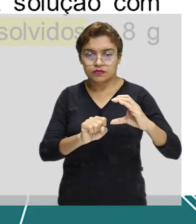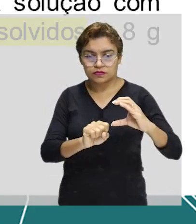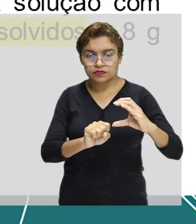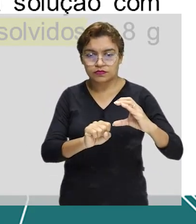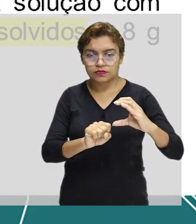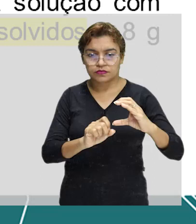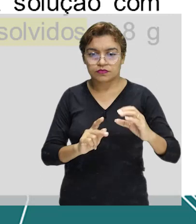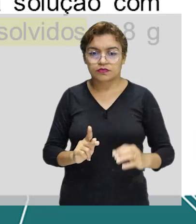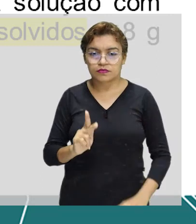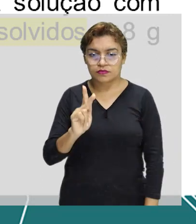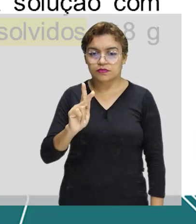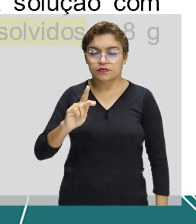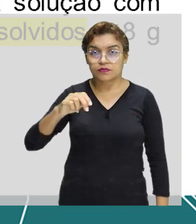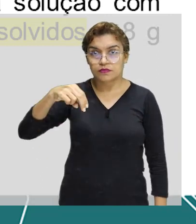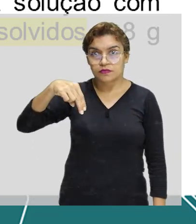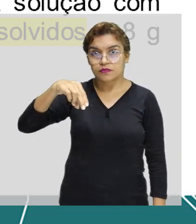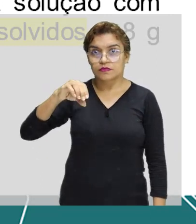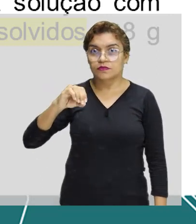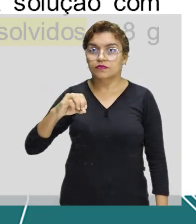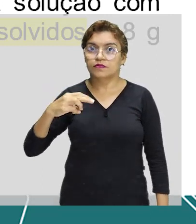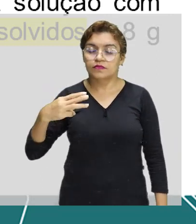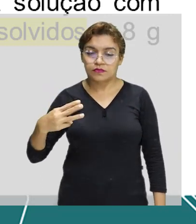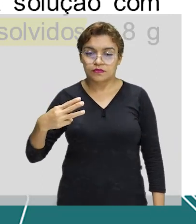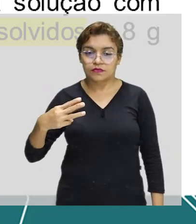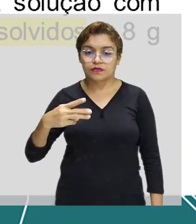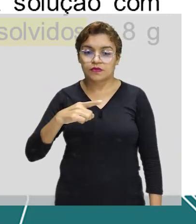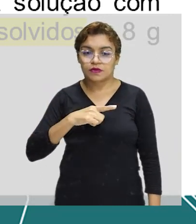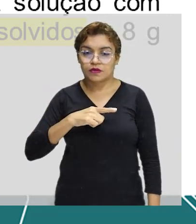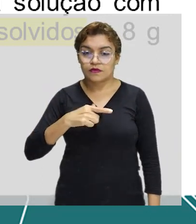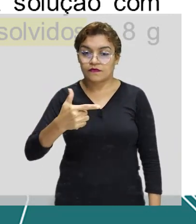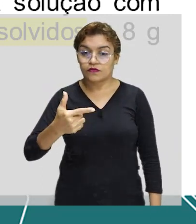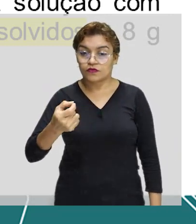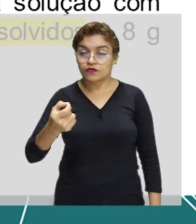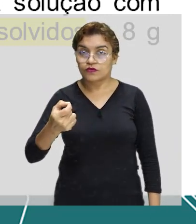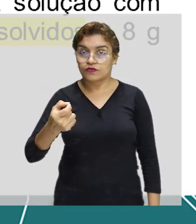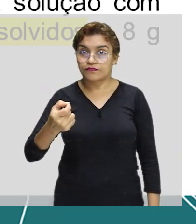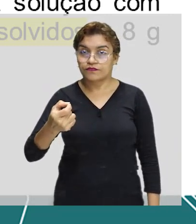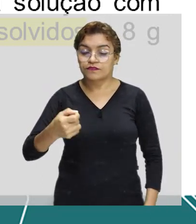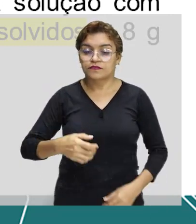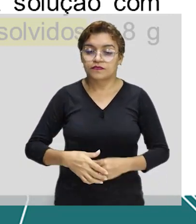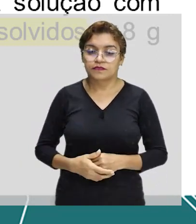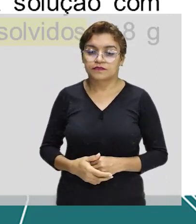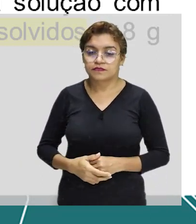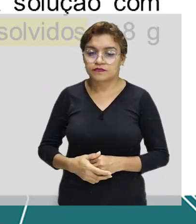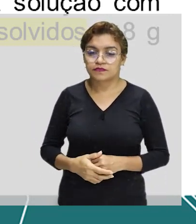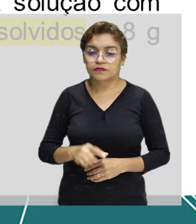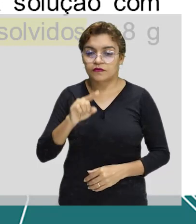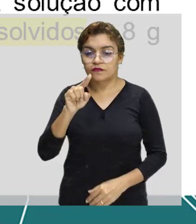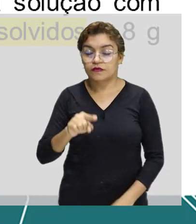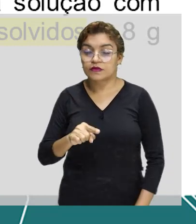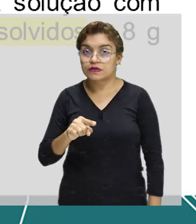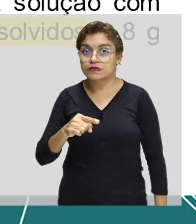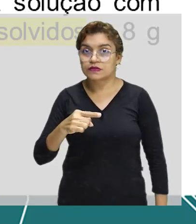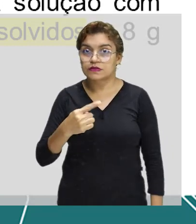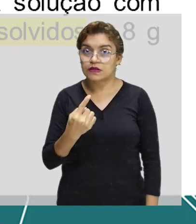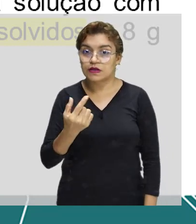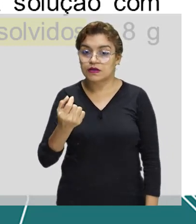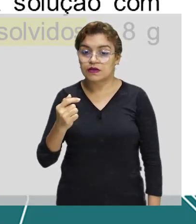potássio KNO3 é de 20 gramas, né, desse sal para 100 gramas de água